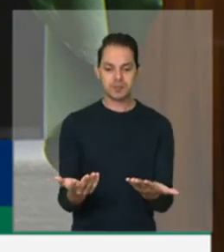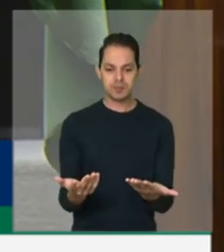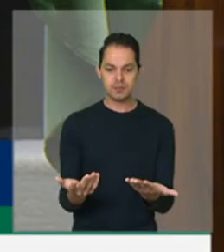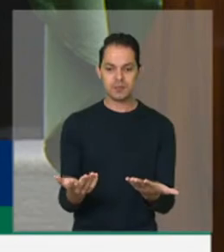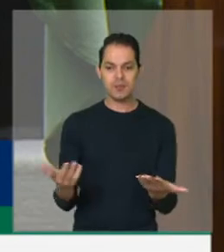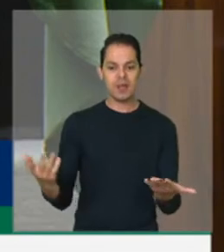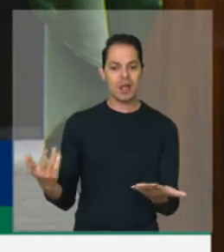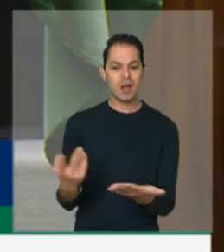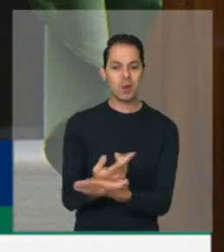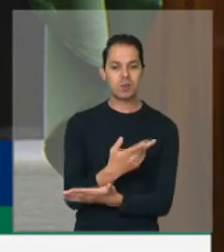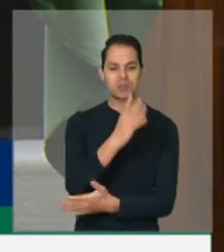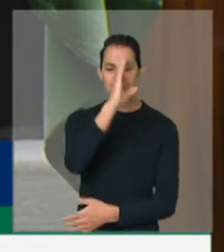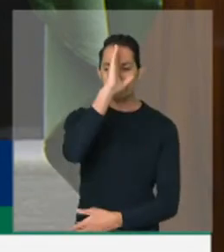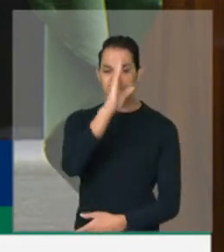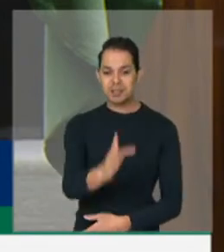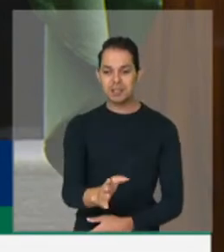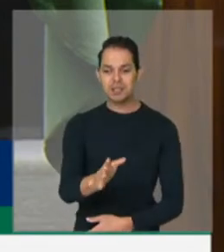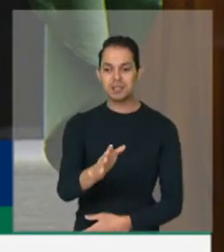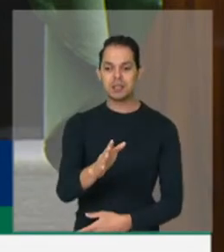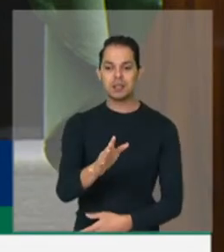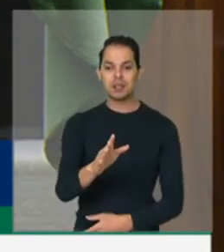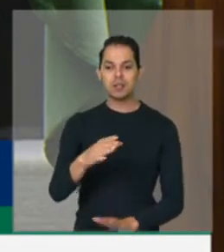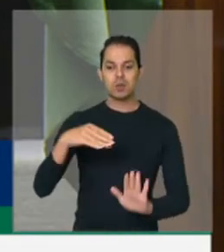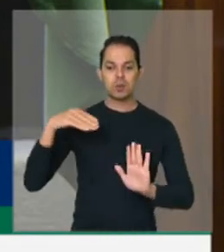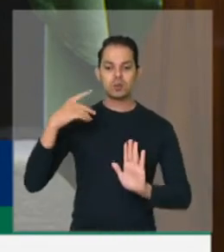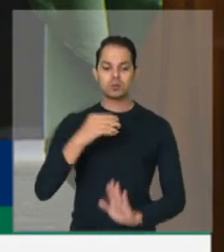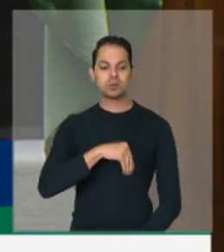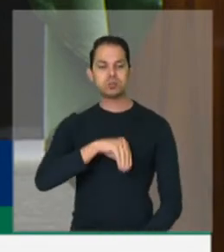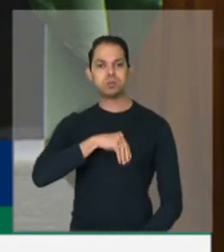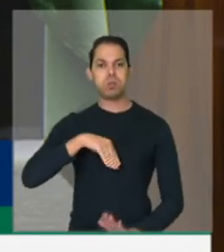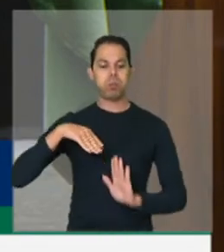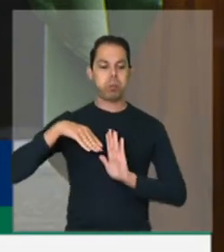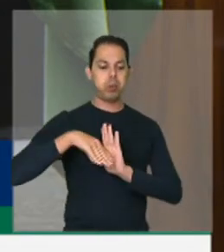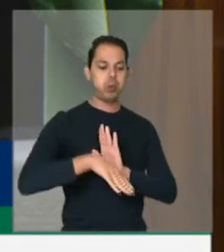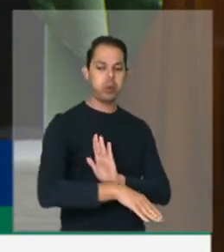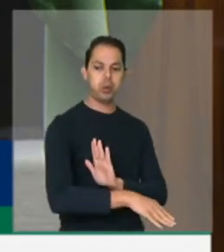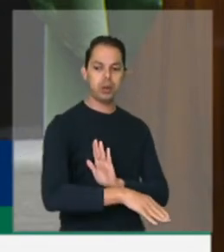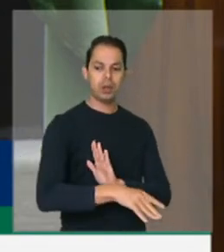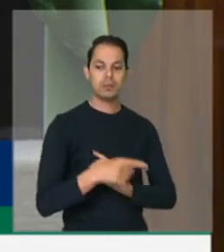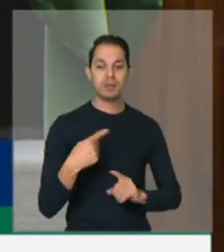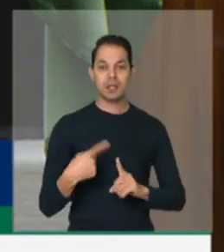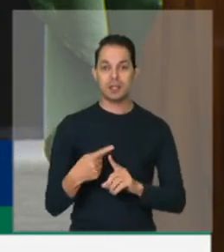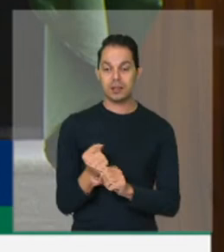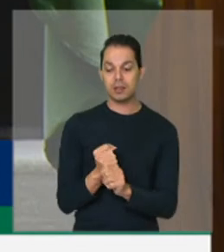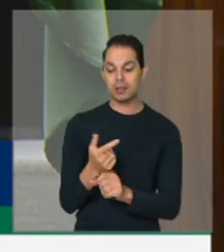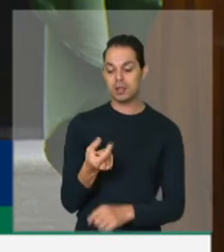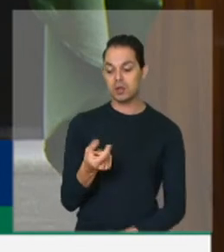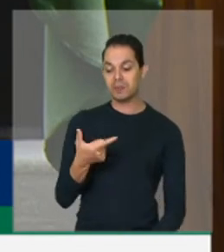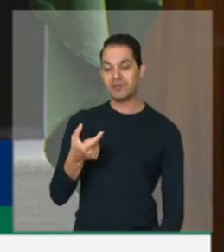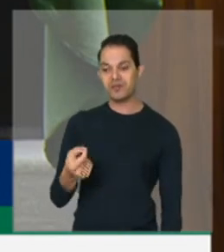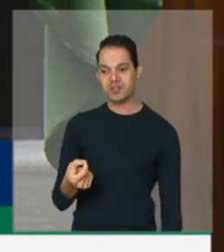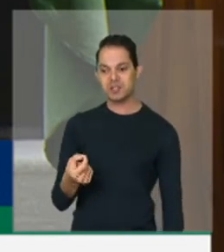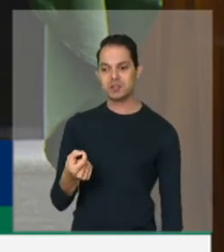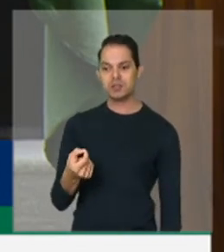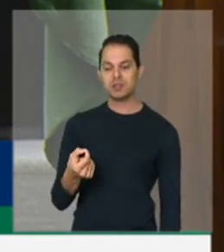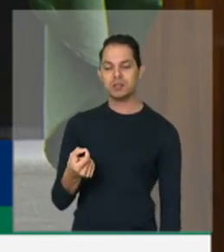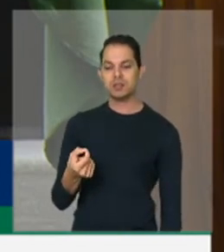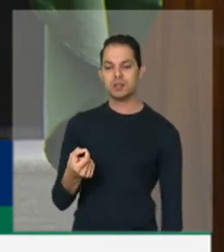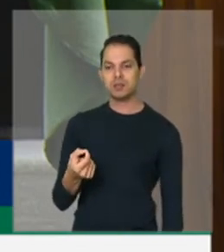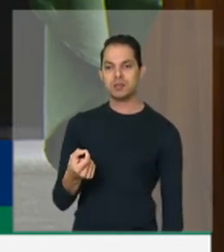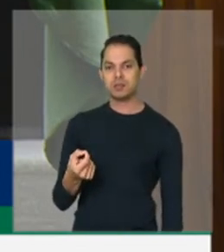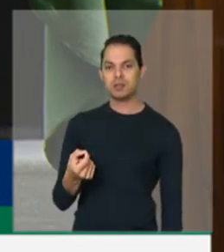incidindo diretamente na queda da renda dos brasileiros? Em 2020, senhoras e senhores